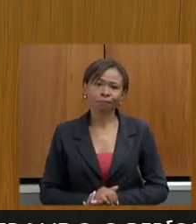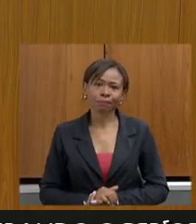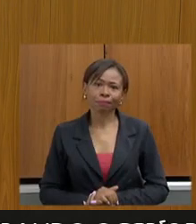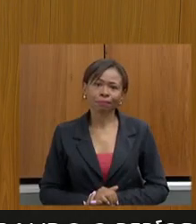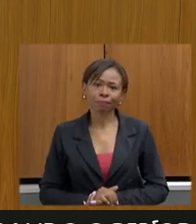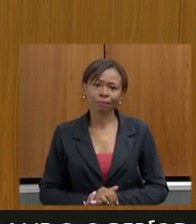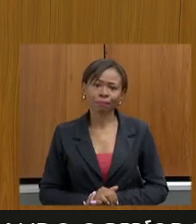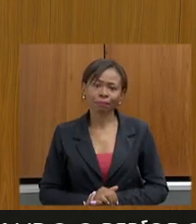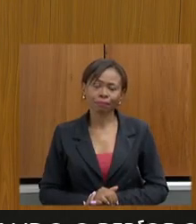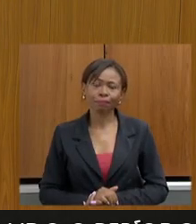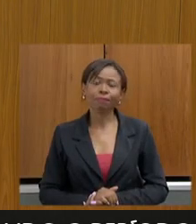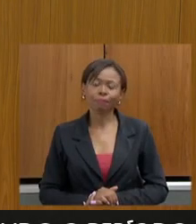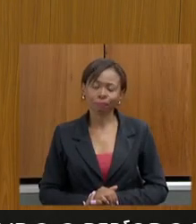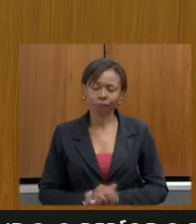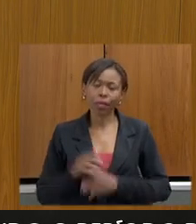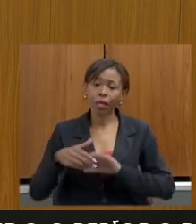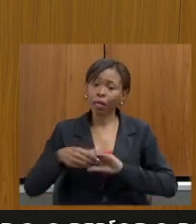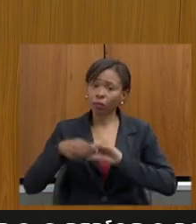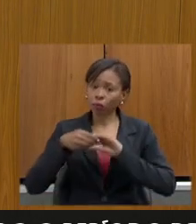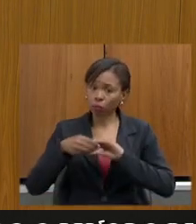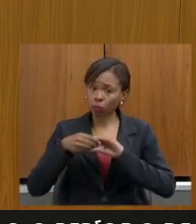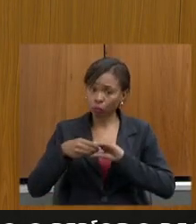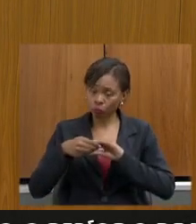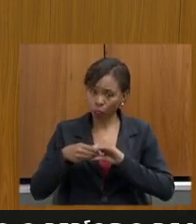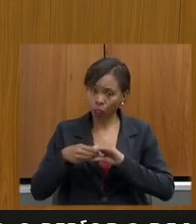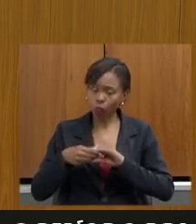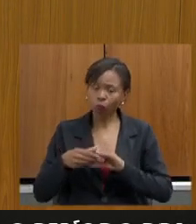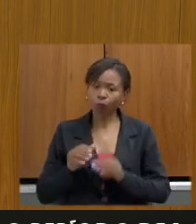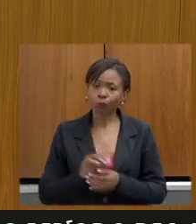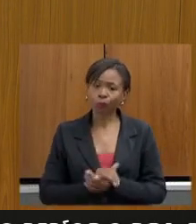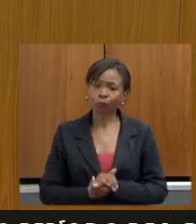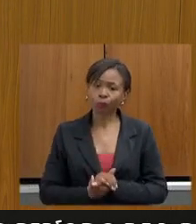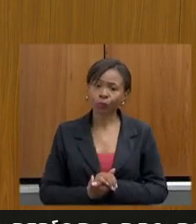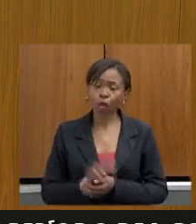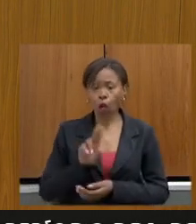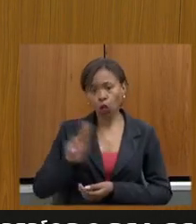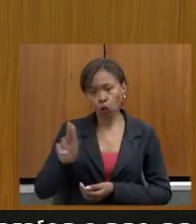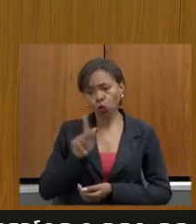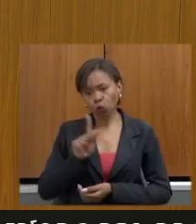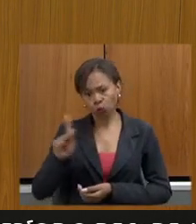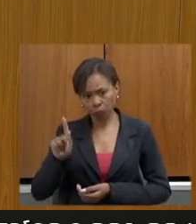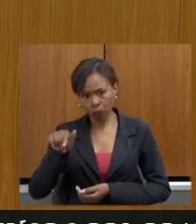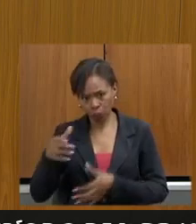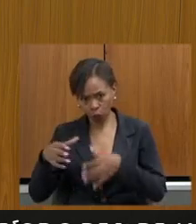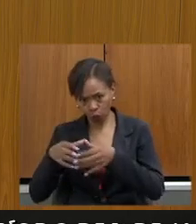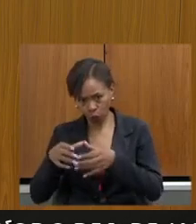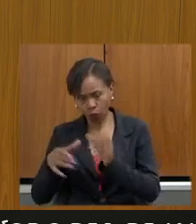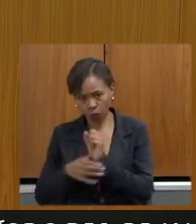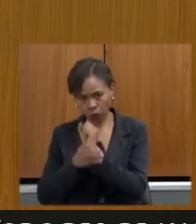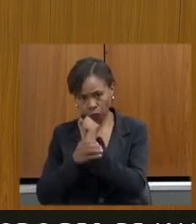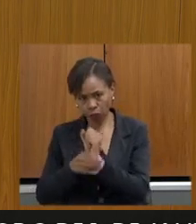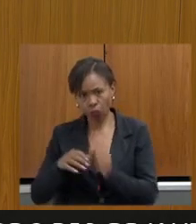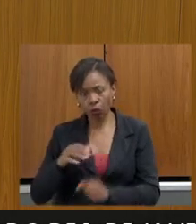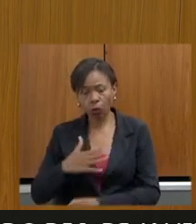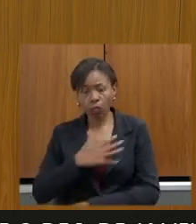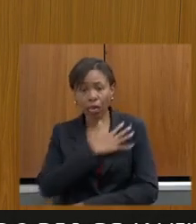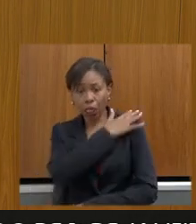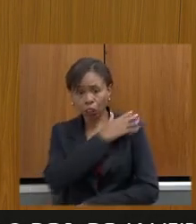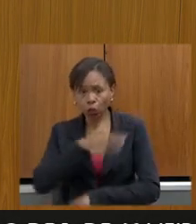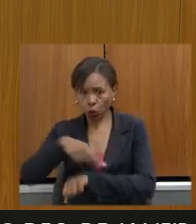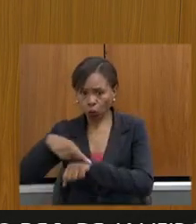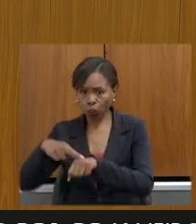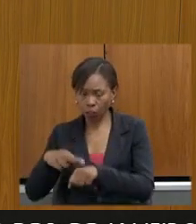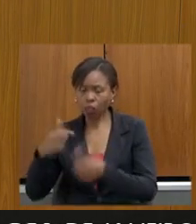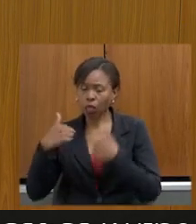gostaria de cumprimentar aqui em nome do nosso presidente da Comissão de Segurança Pública Deputado sargento Rodrigues